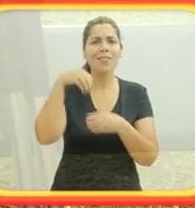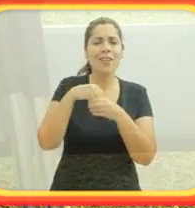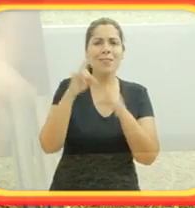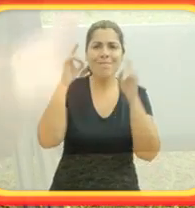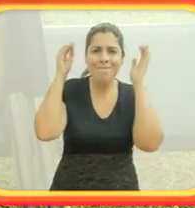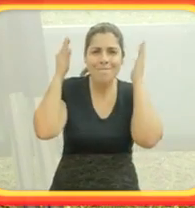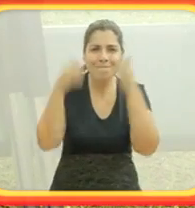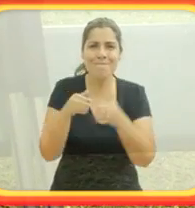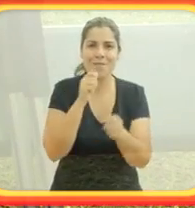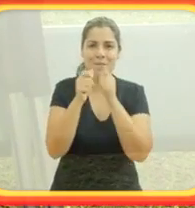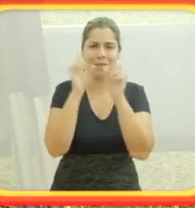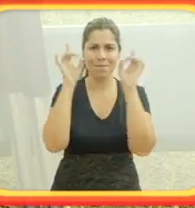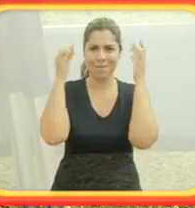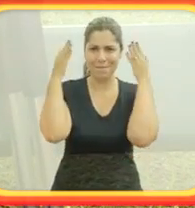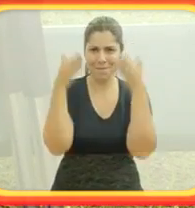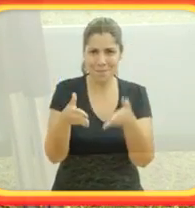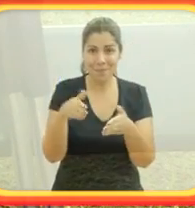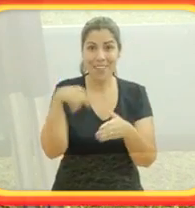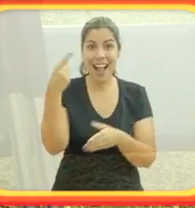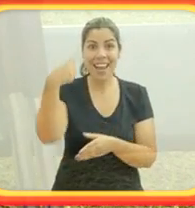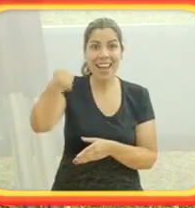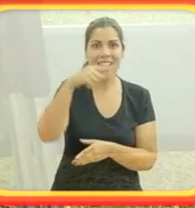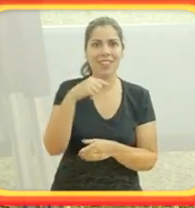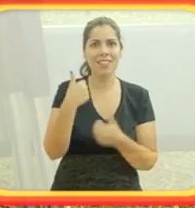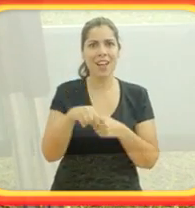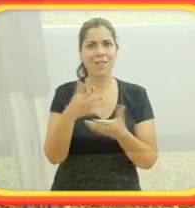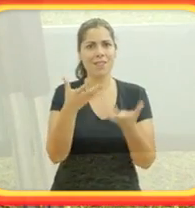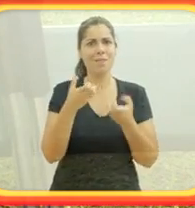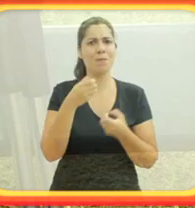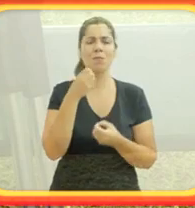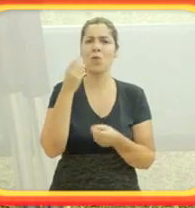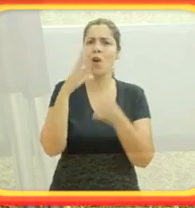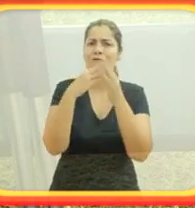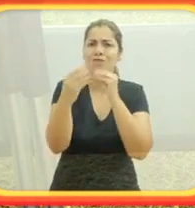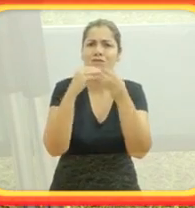Mauritânia, quando eu estava me especializando em reportagem especial.